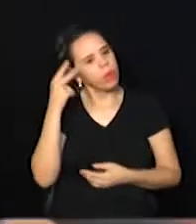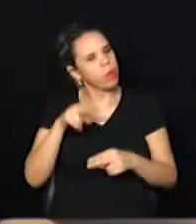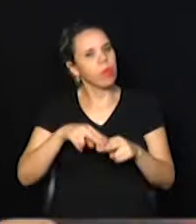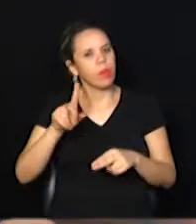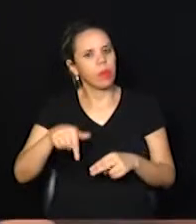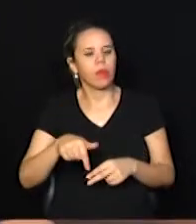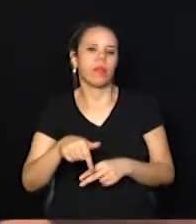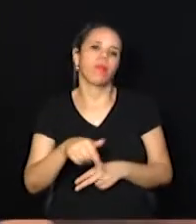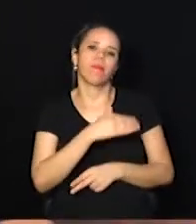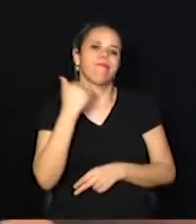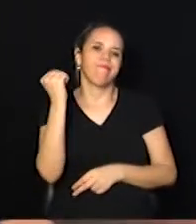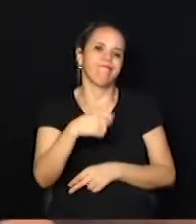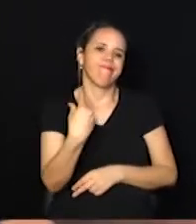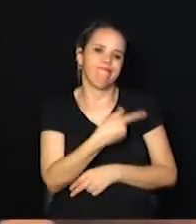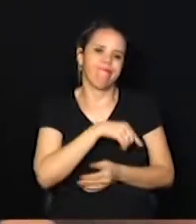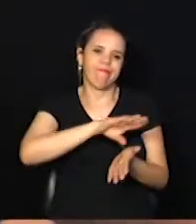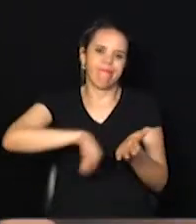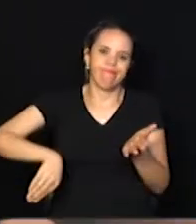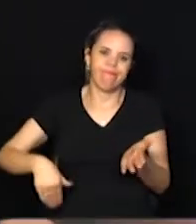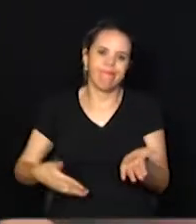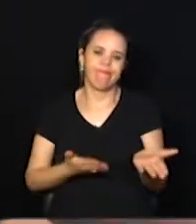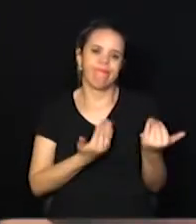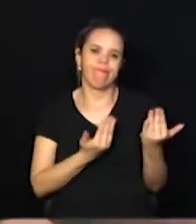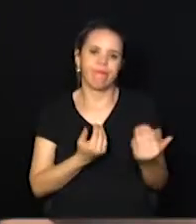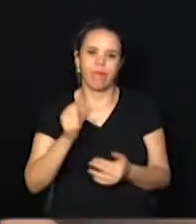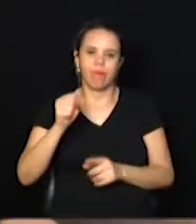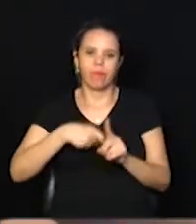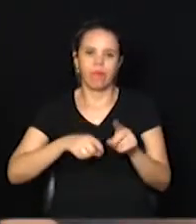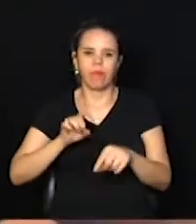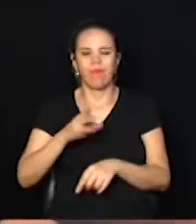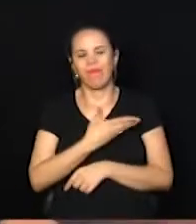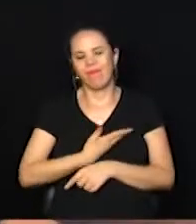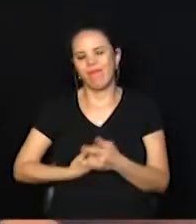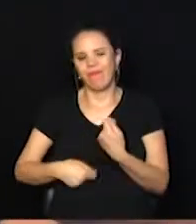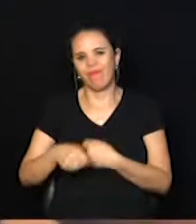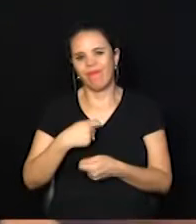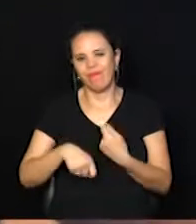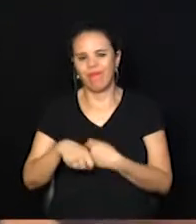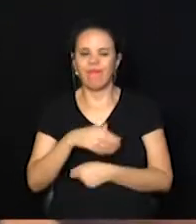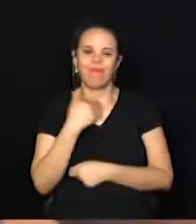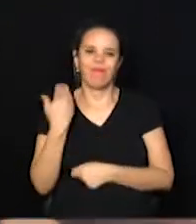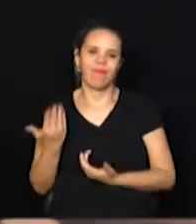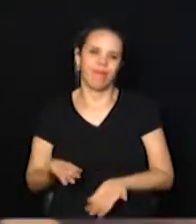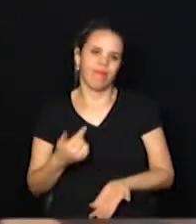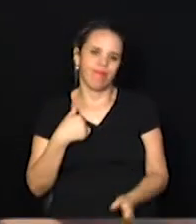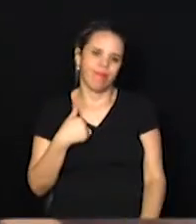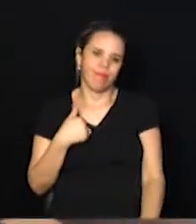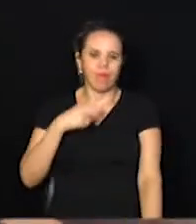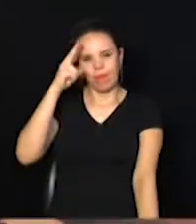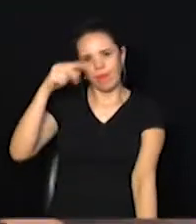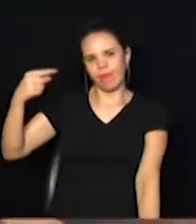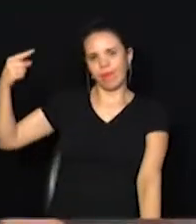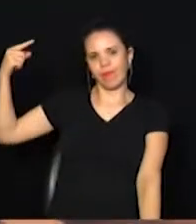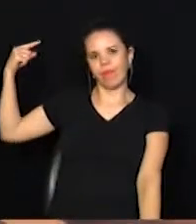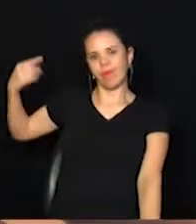foi ceifado de nós tão cedo. Apenas 8 meses de governo e ele foi levado. Eu lembro exatamente